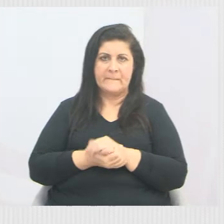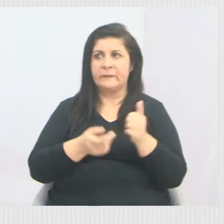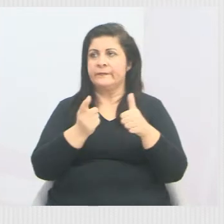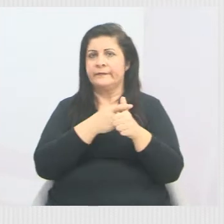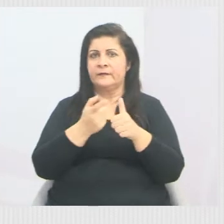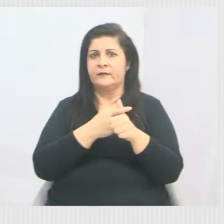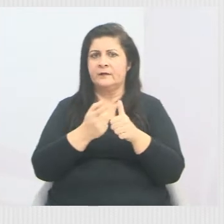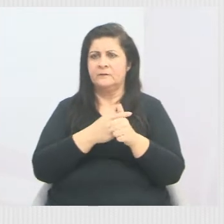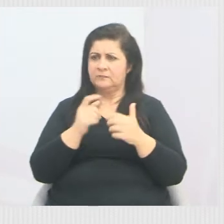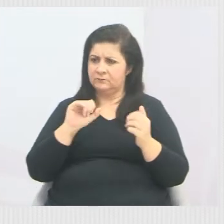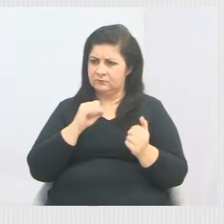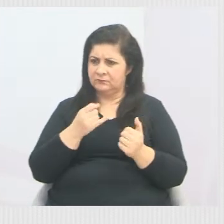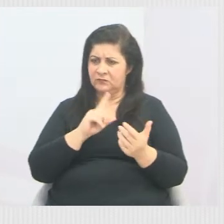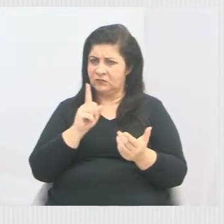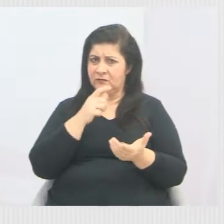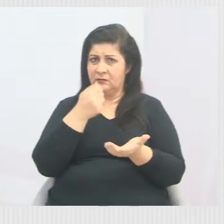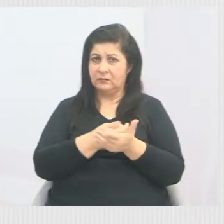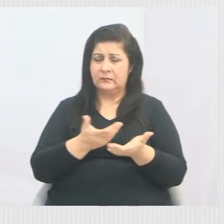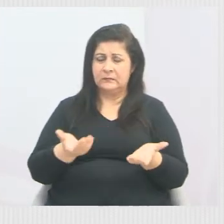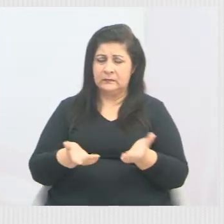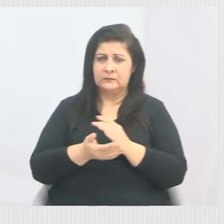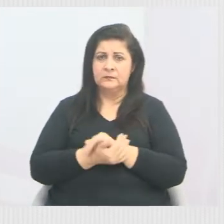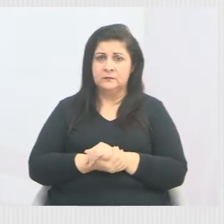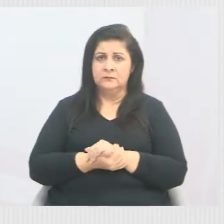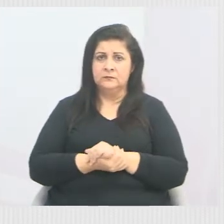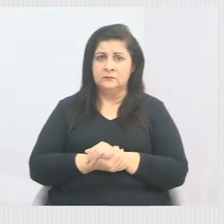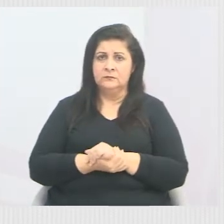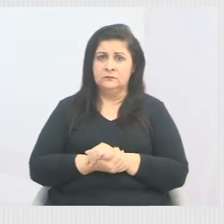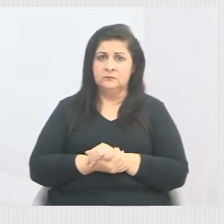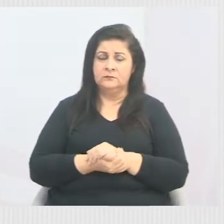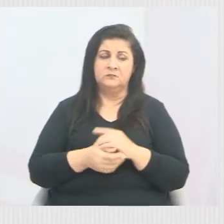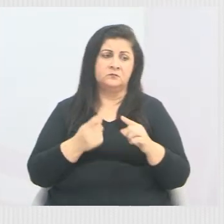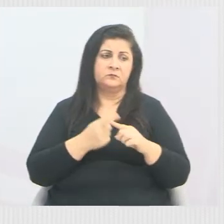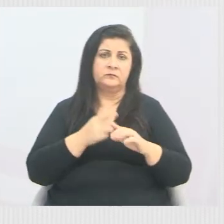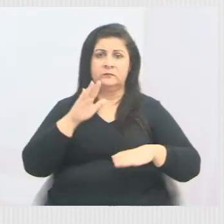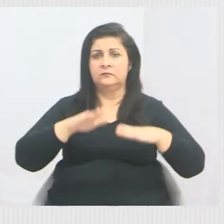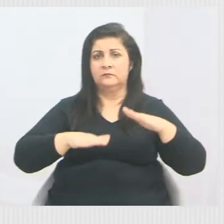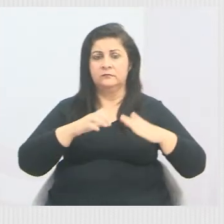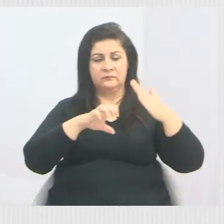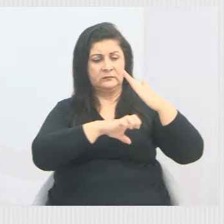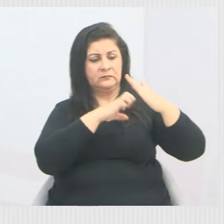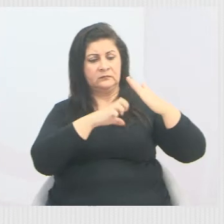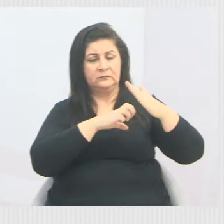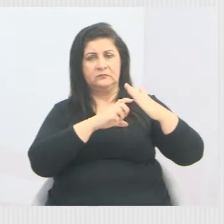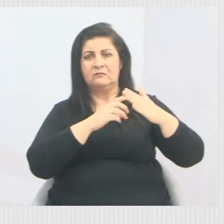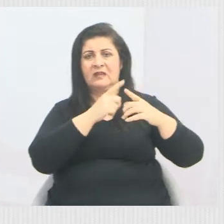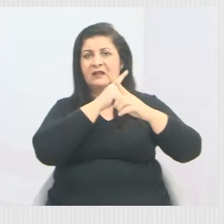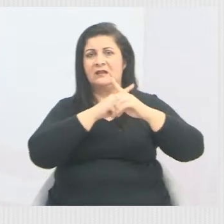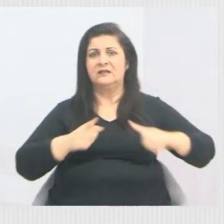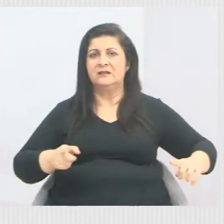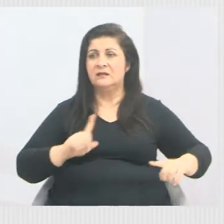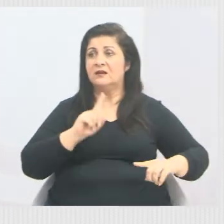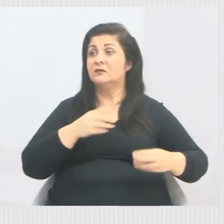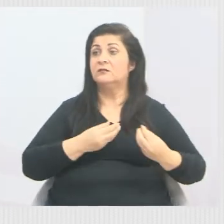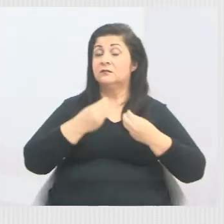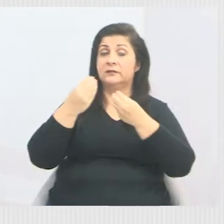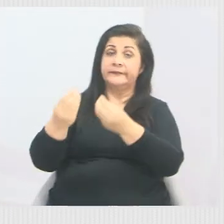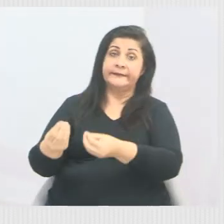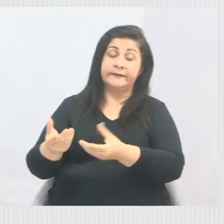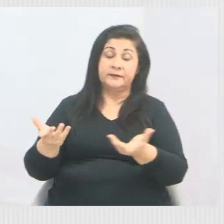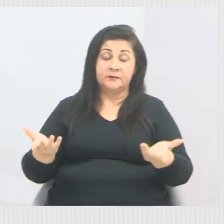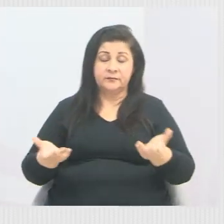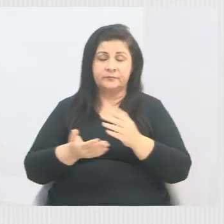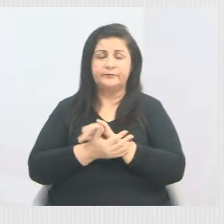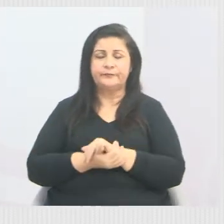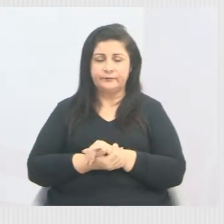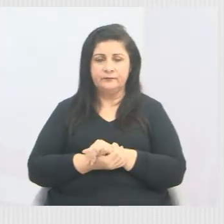que você já sabe que ela não irá acontecer devido o fornecedor ter declinado no seu material, não ter conseguido entregar o que